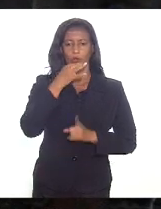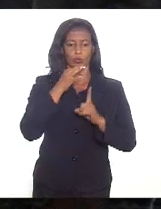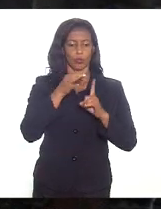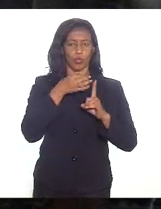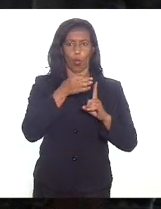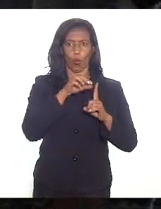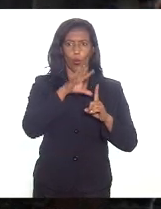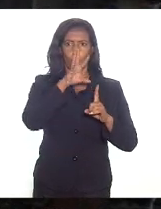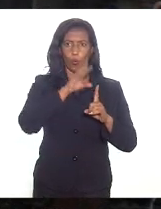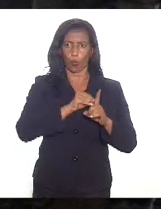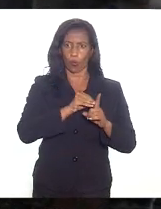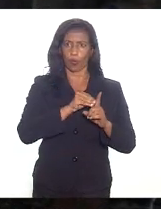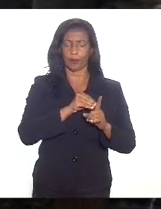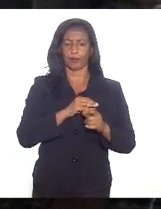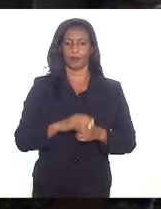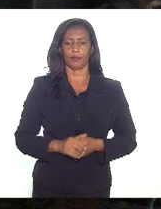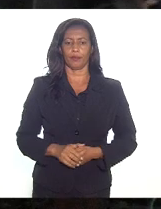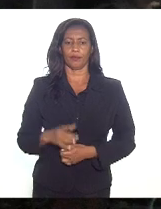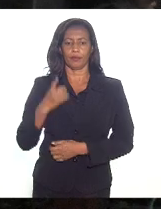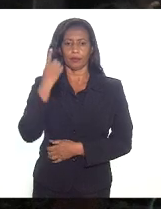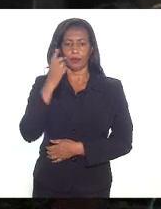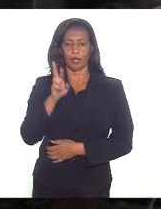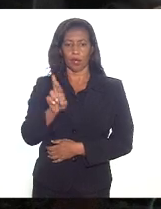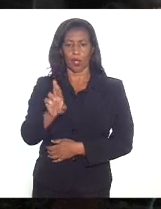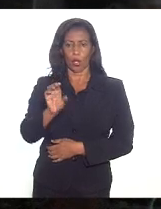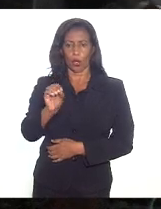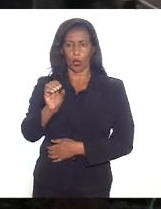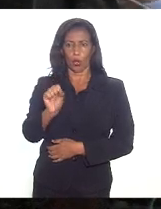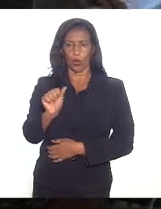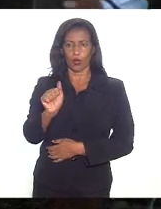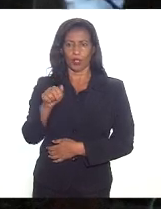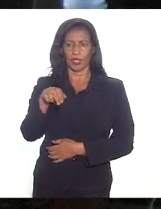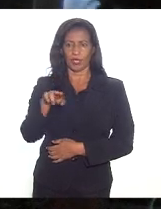Deputada Rosane Félix.